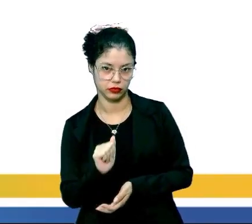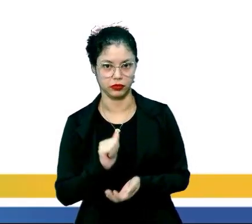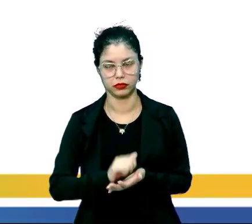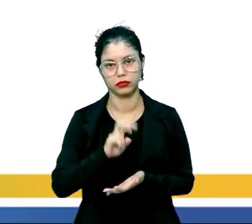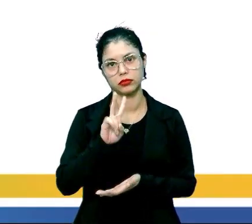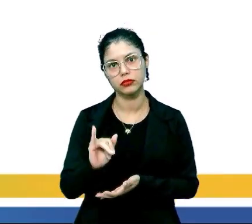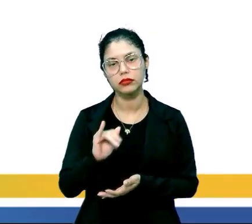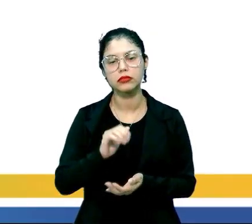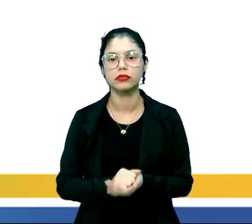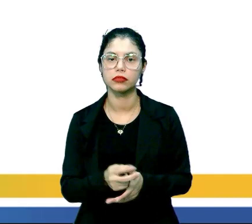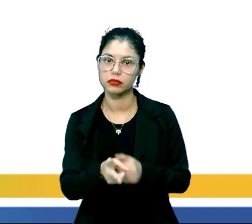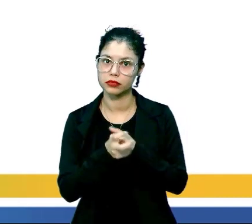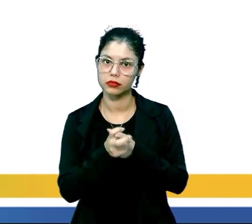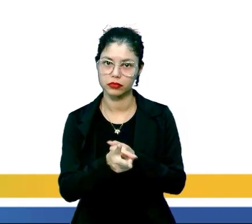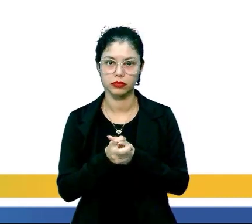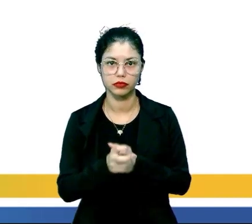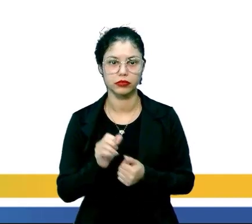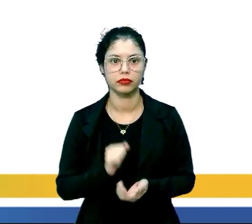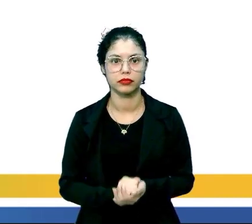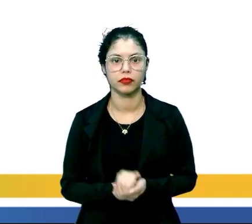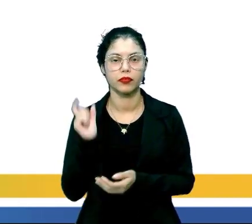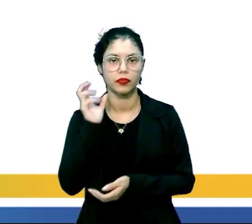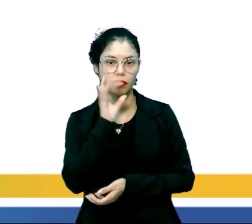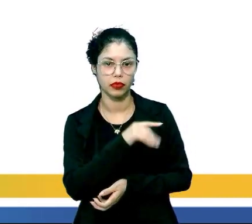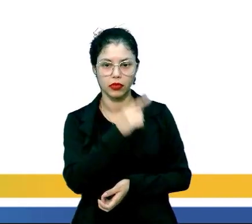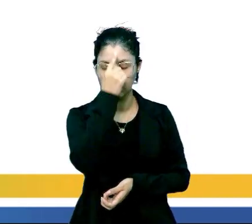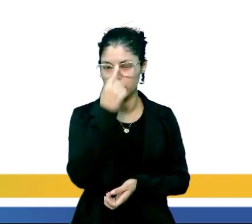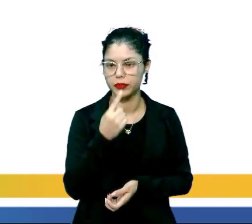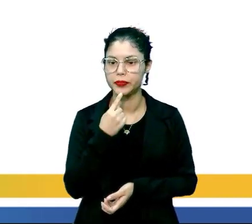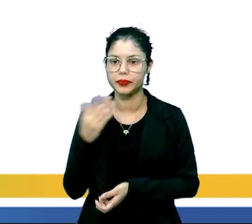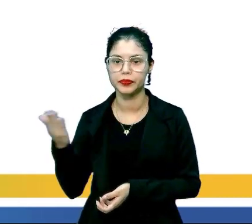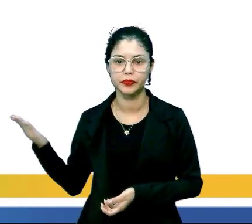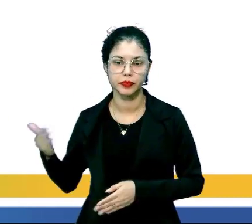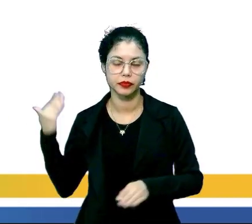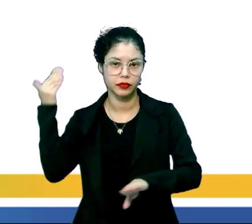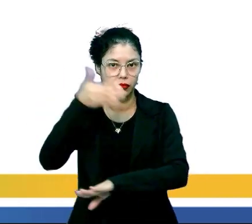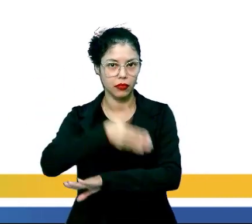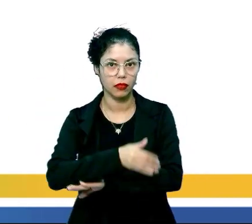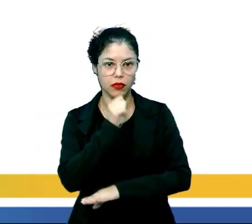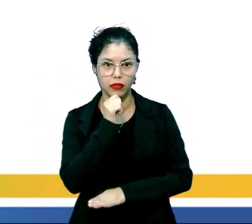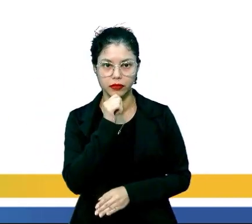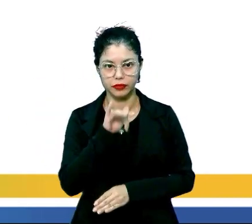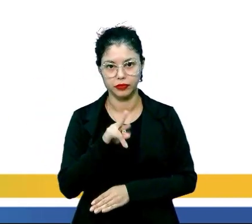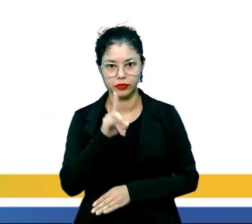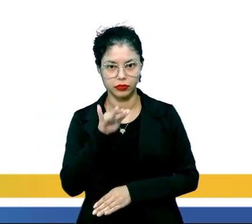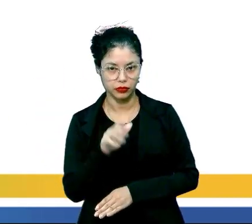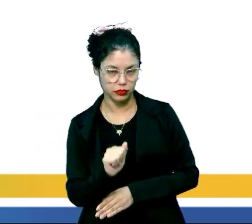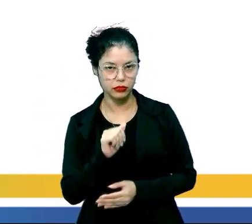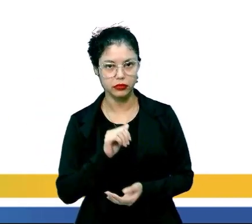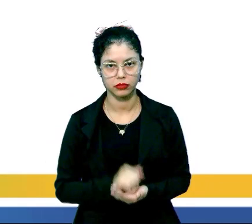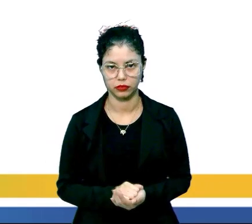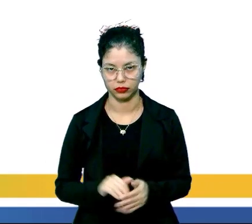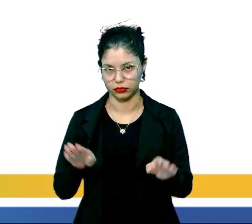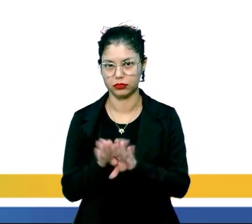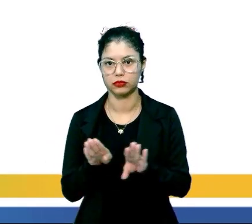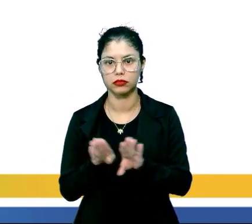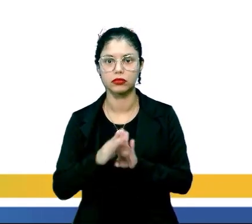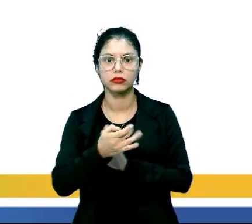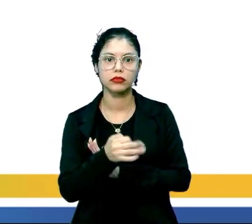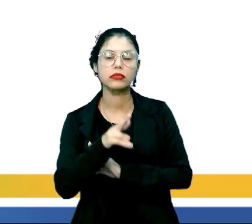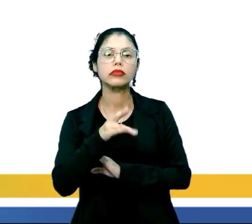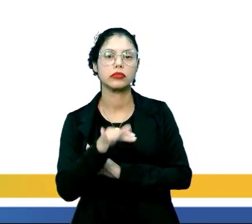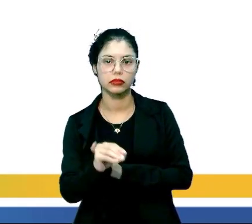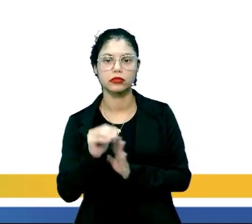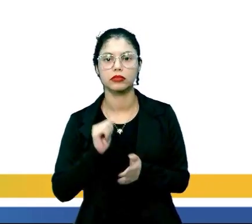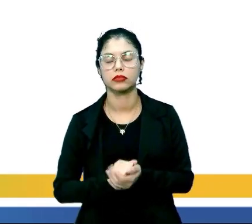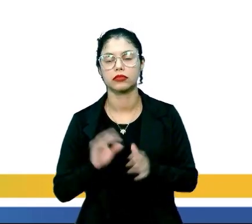ela vai absorver calor. Perceba aí na imagem que o calor está entrando na reação endotérmica e a reação